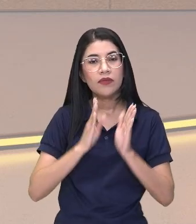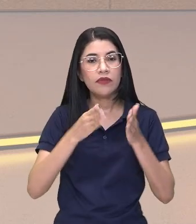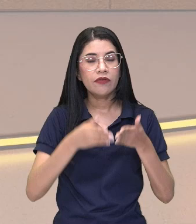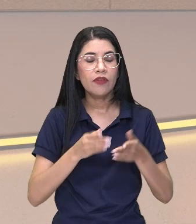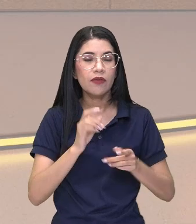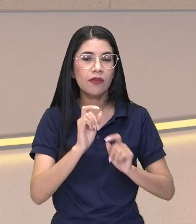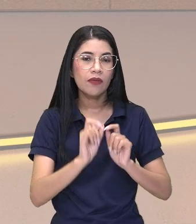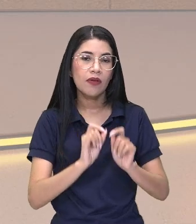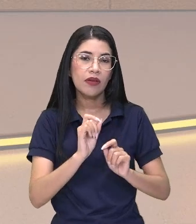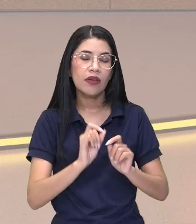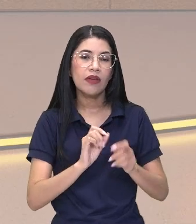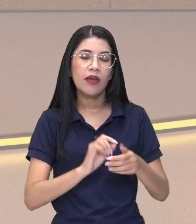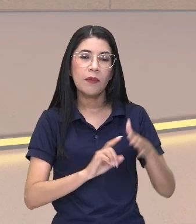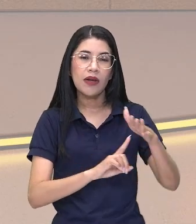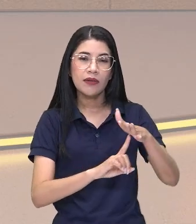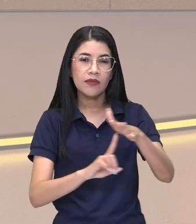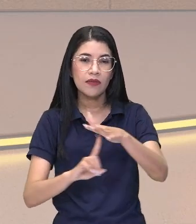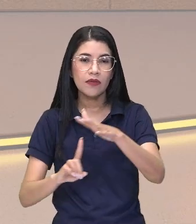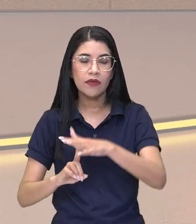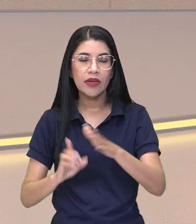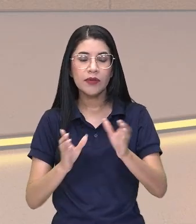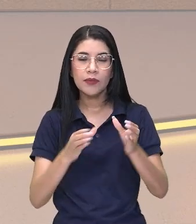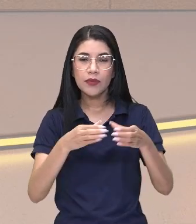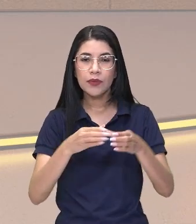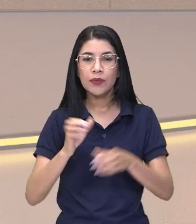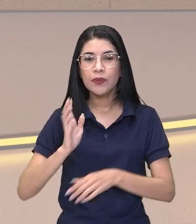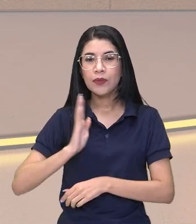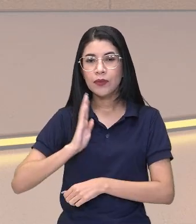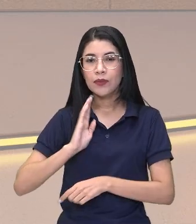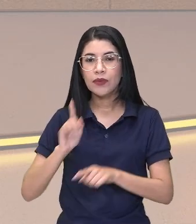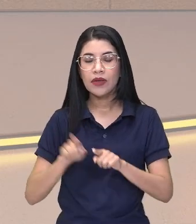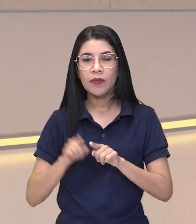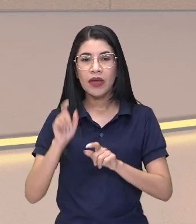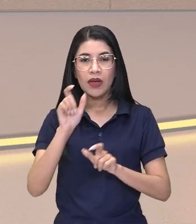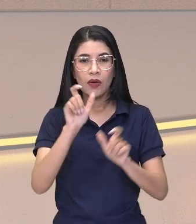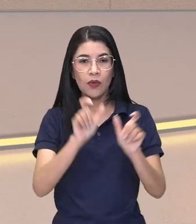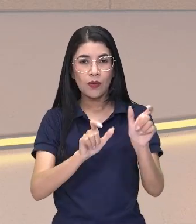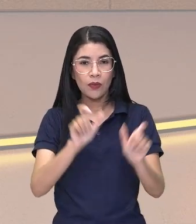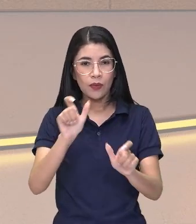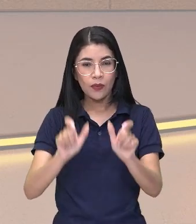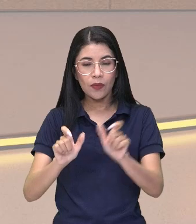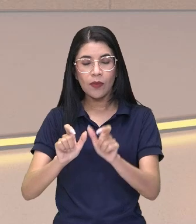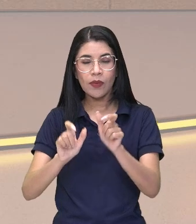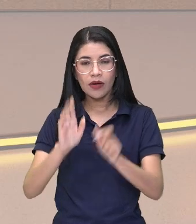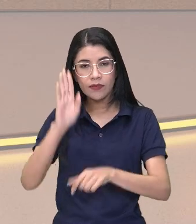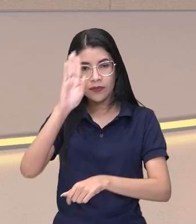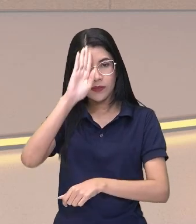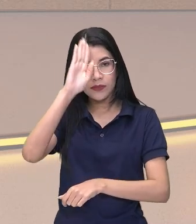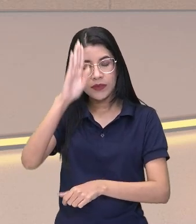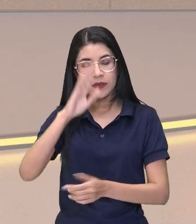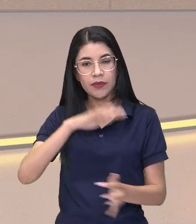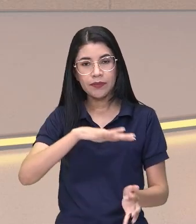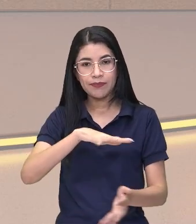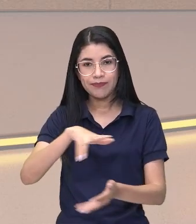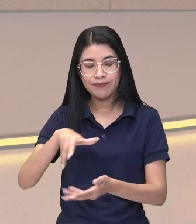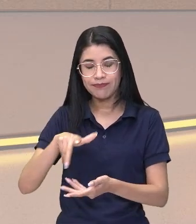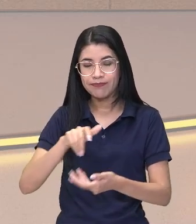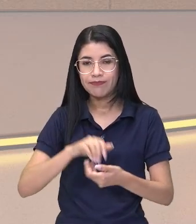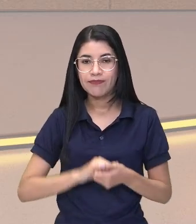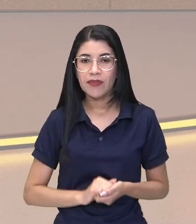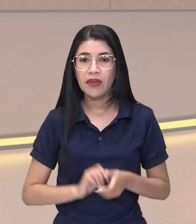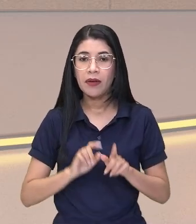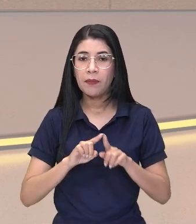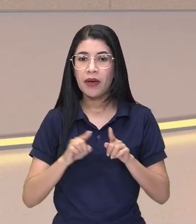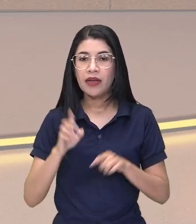voltado para essas feiras, para esses burgos, o quê? O homem como o centro do universo. Tá certo? Então, não